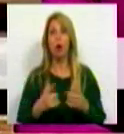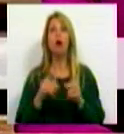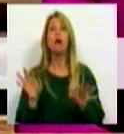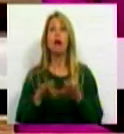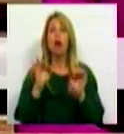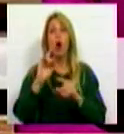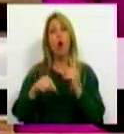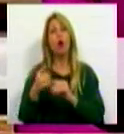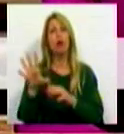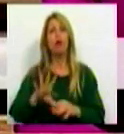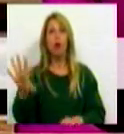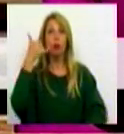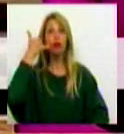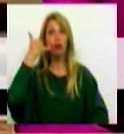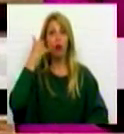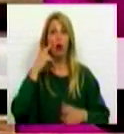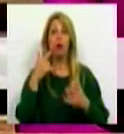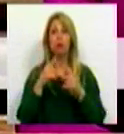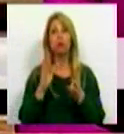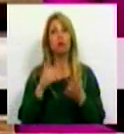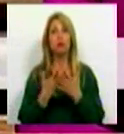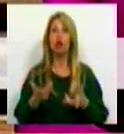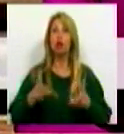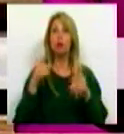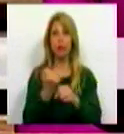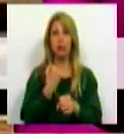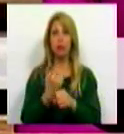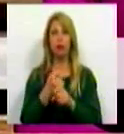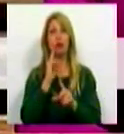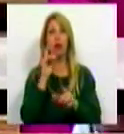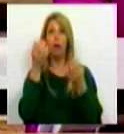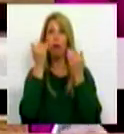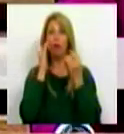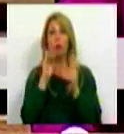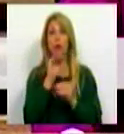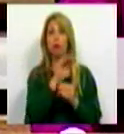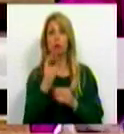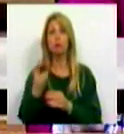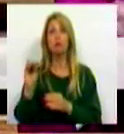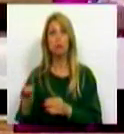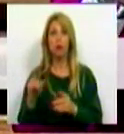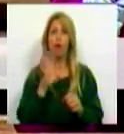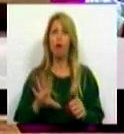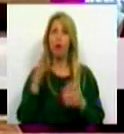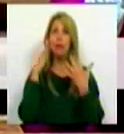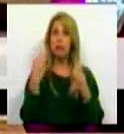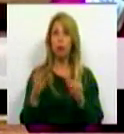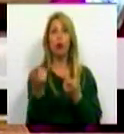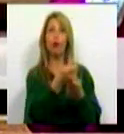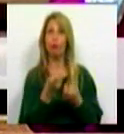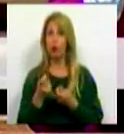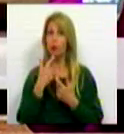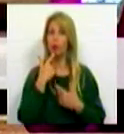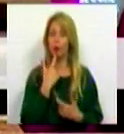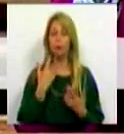telefone móvel, para disponibilizar serviços e notificações de forma simples e com grande proximidade. Finalmente, daremos